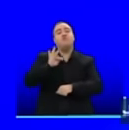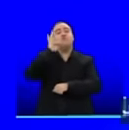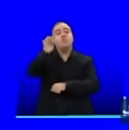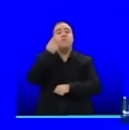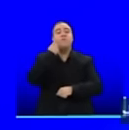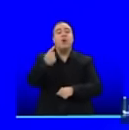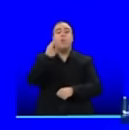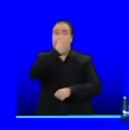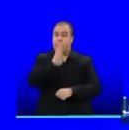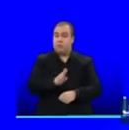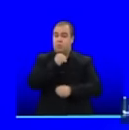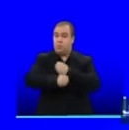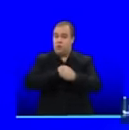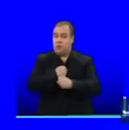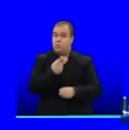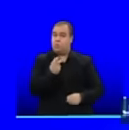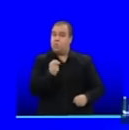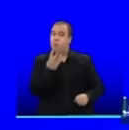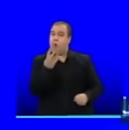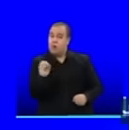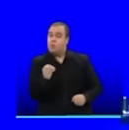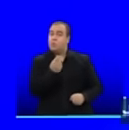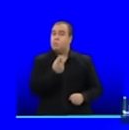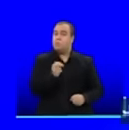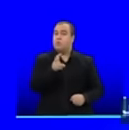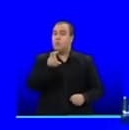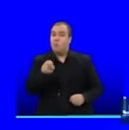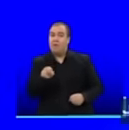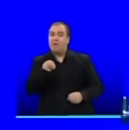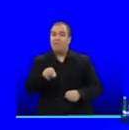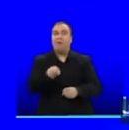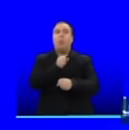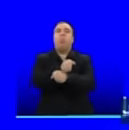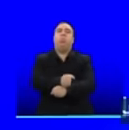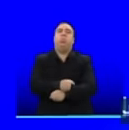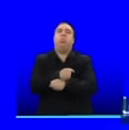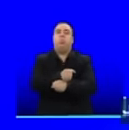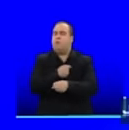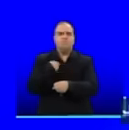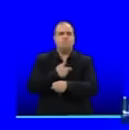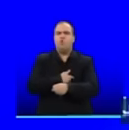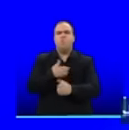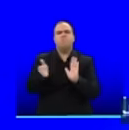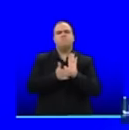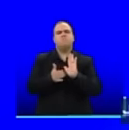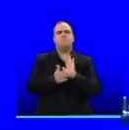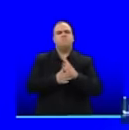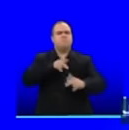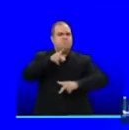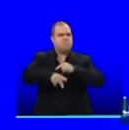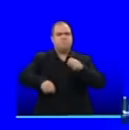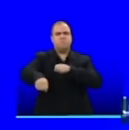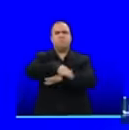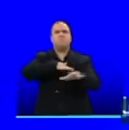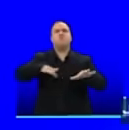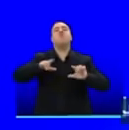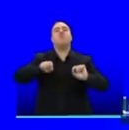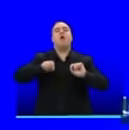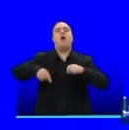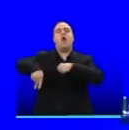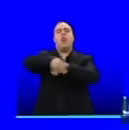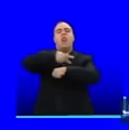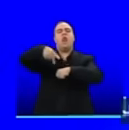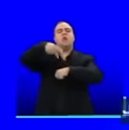em 2040, 2050... Aquela velha proposta mirabolante de pegar 2 milhões de empresas e criar um braço de ensino dessas